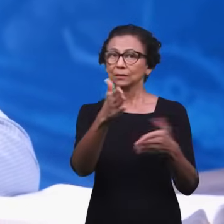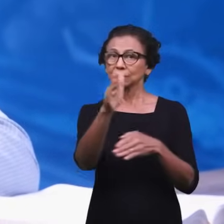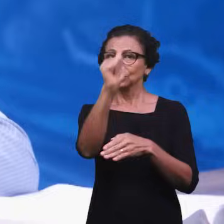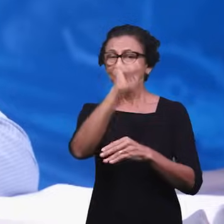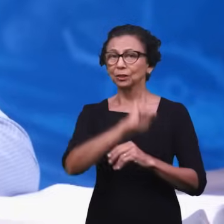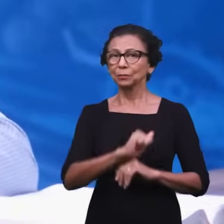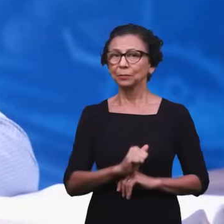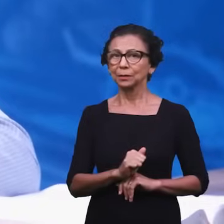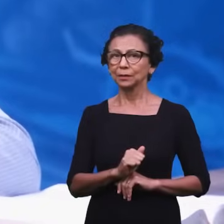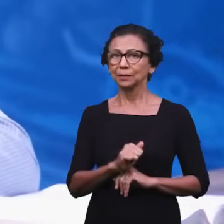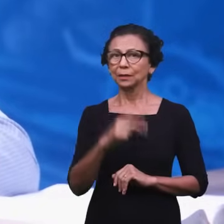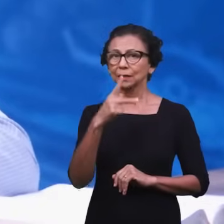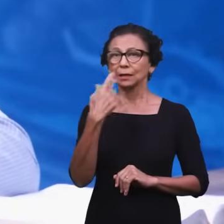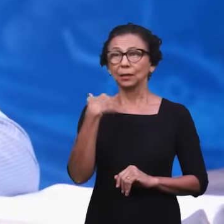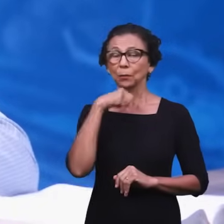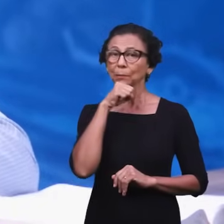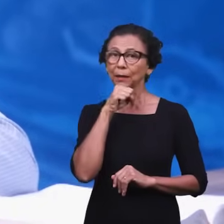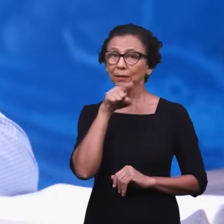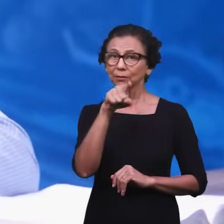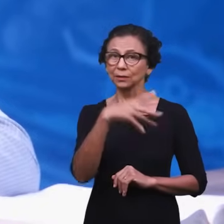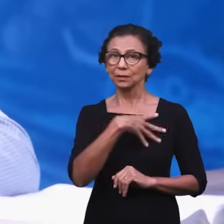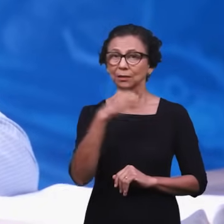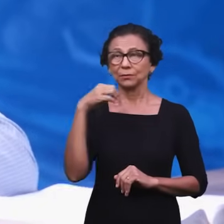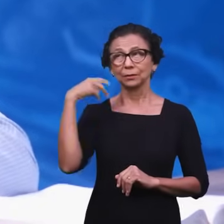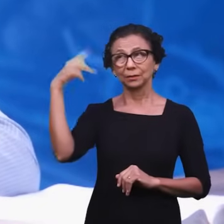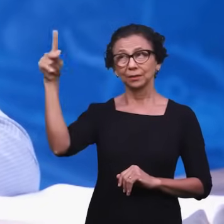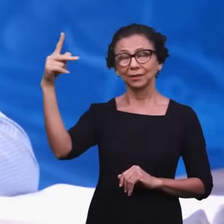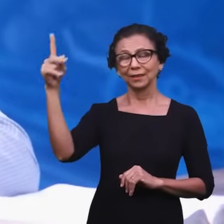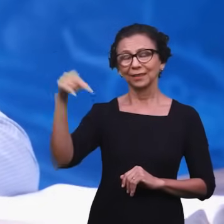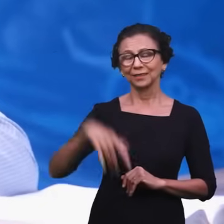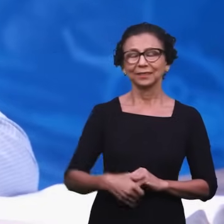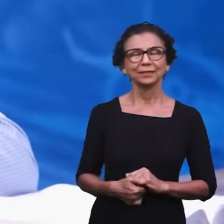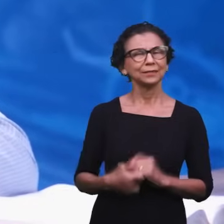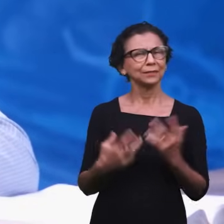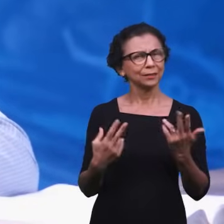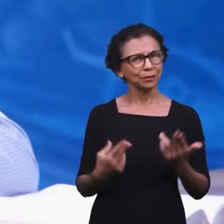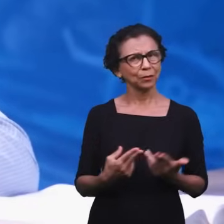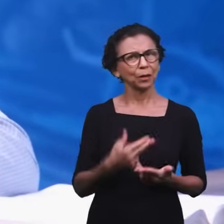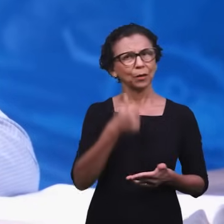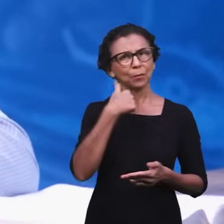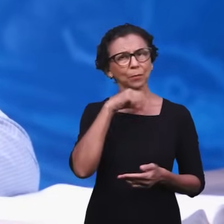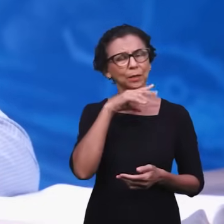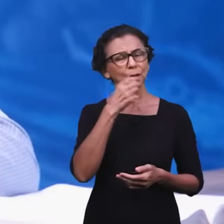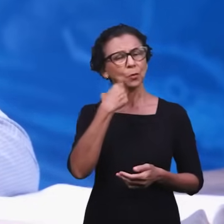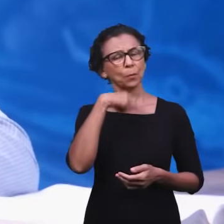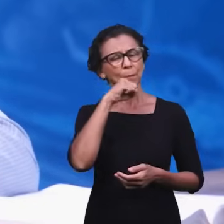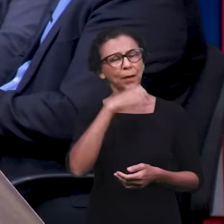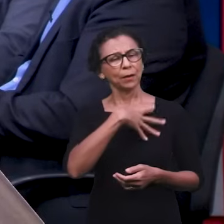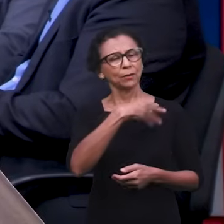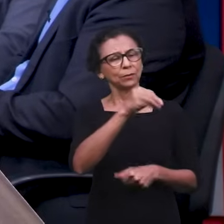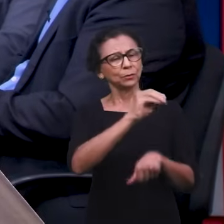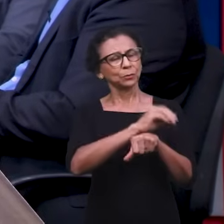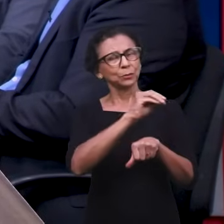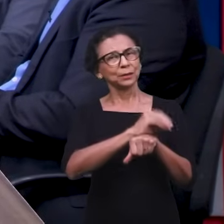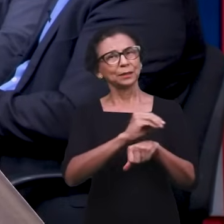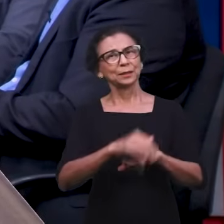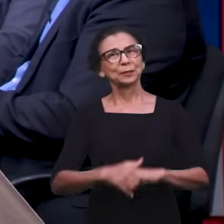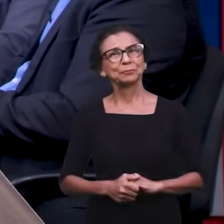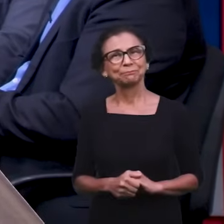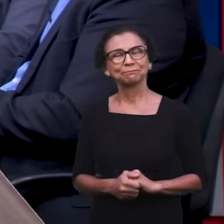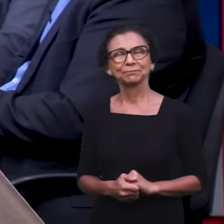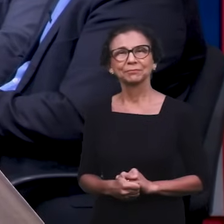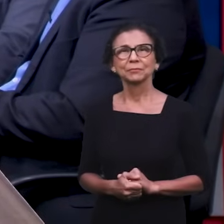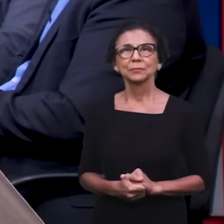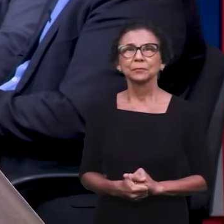filho. Ele quer cuidar da sua vida, como um pai cuida de um filho. Aleluia. Amém, meus queridos? Amém. Há alguma